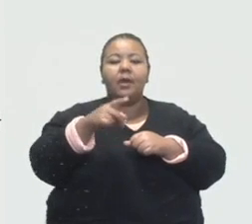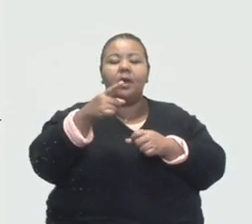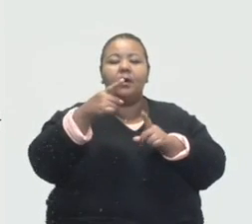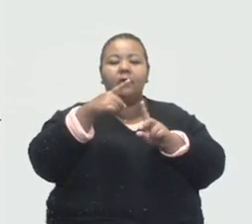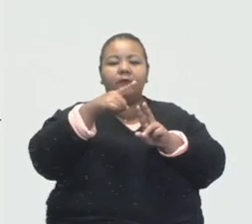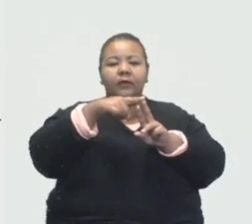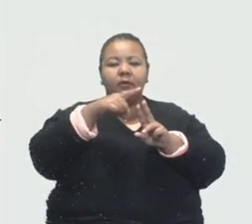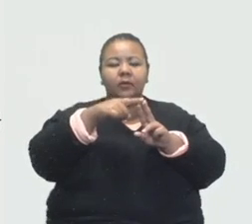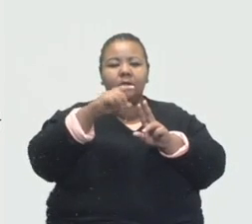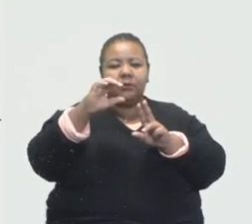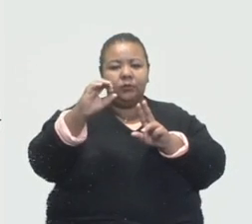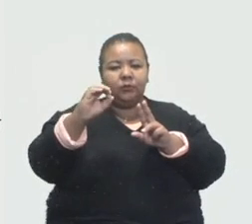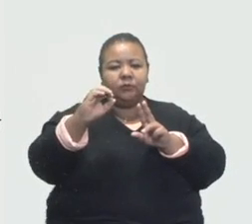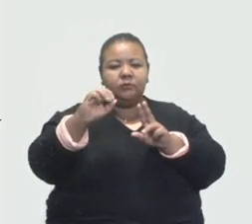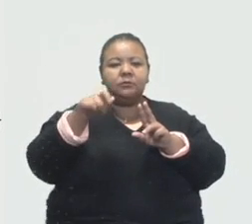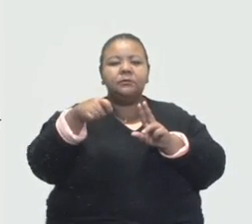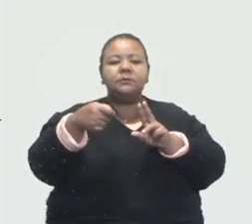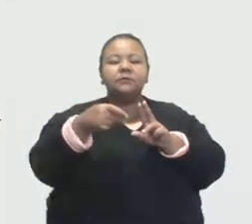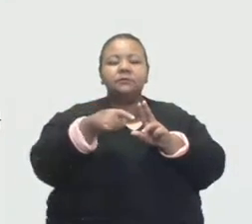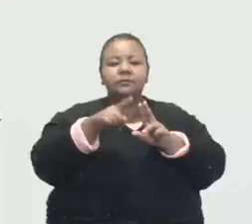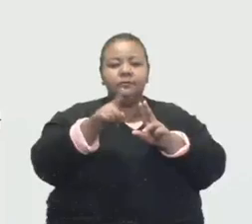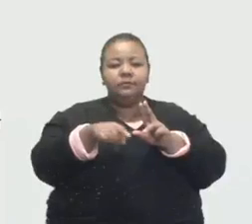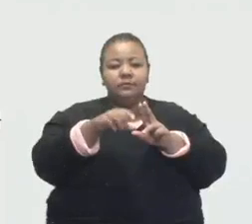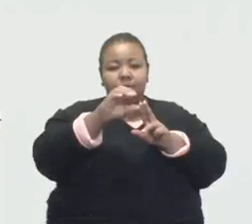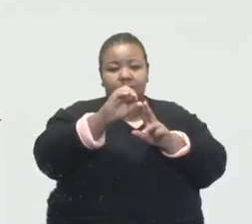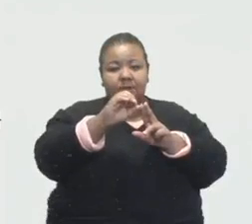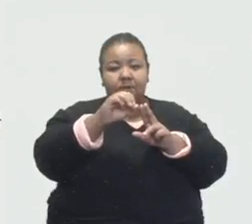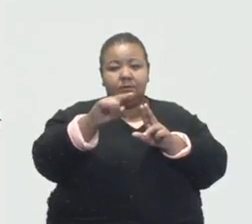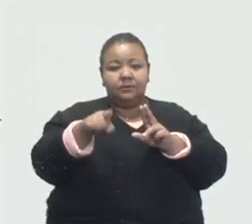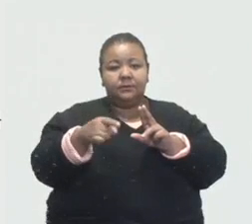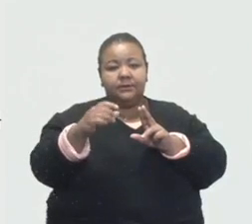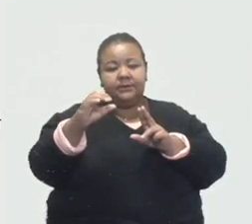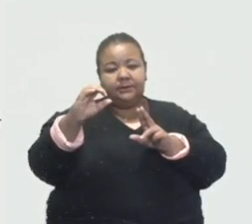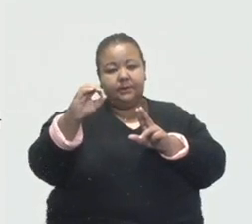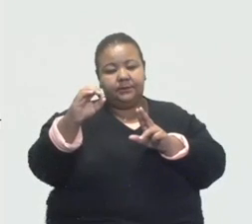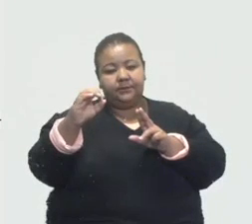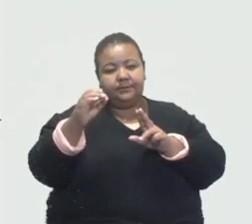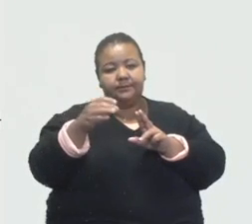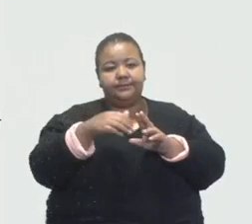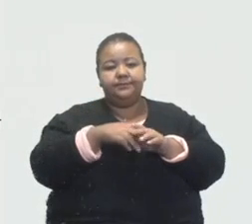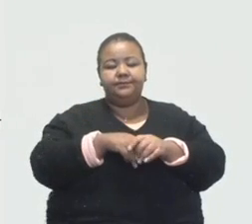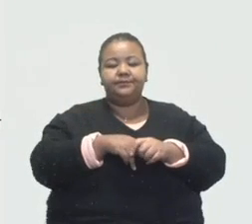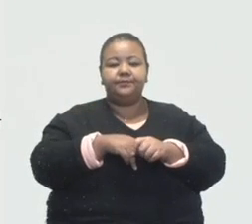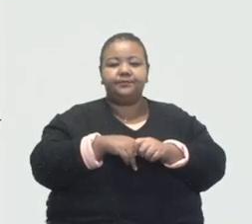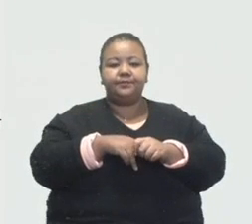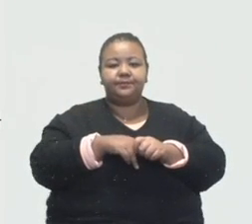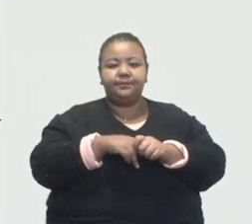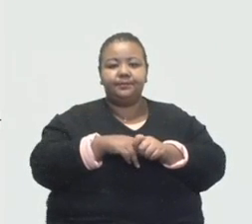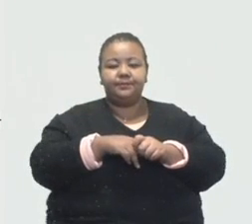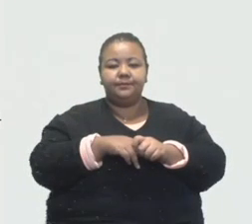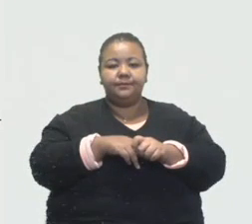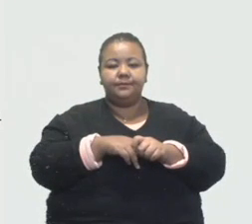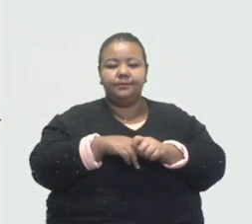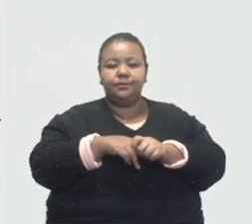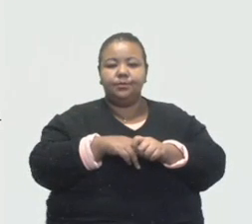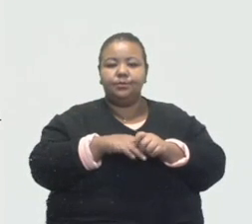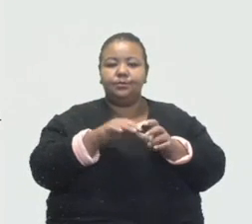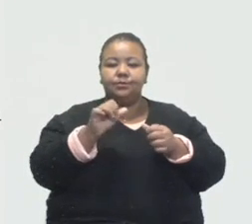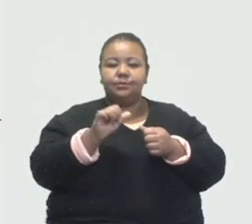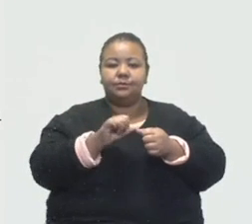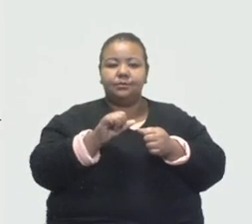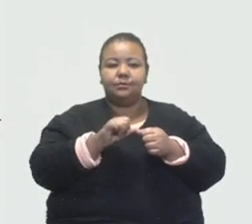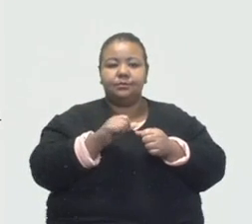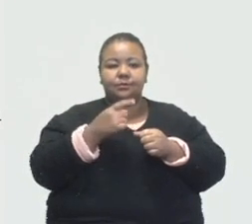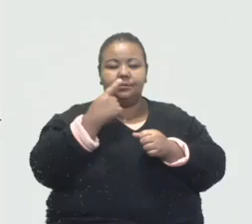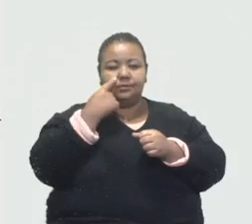do R2 é quem? 0 e 0. Essas são suas componentes. Então, realizando isso, então, eu